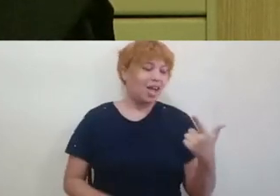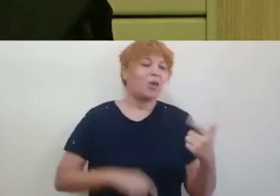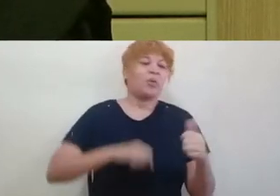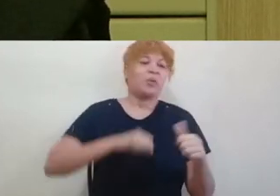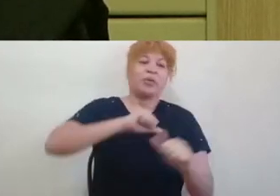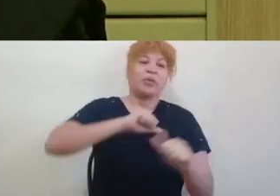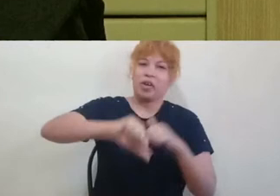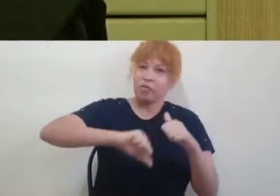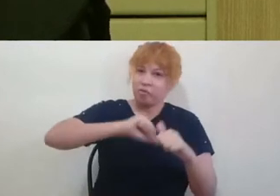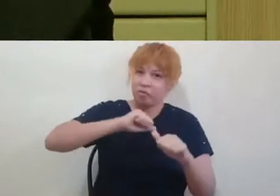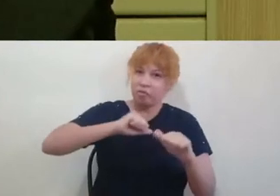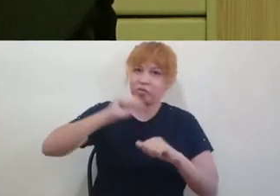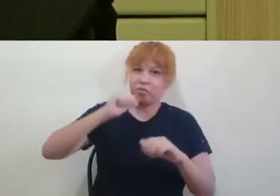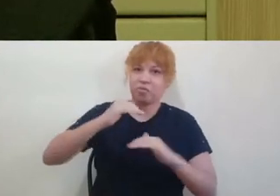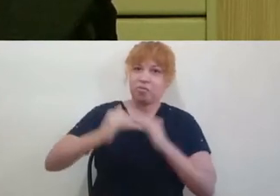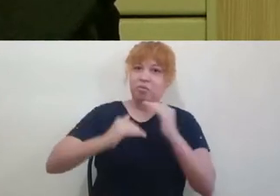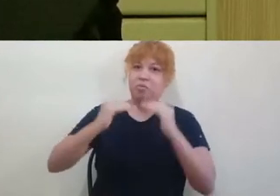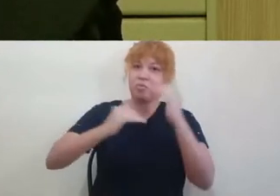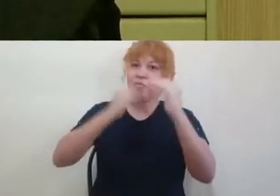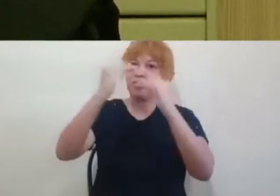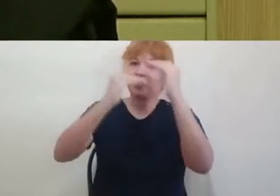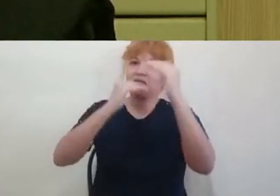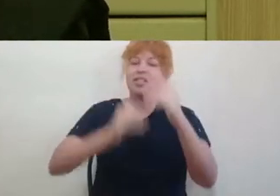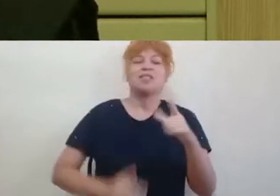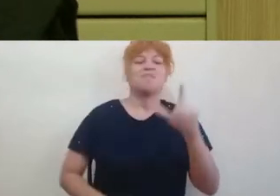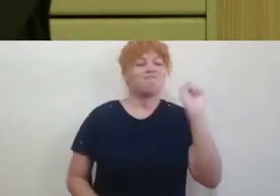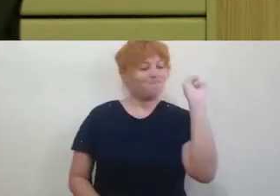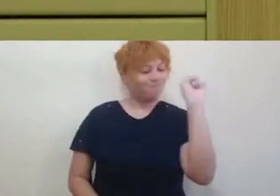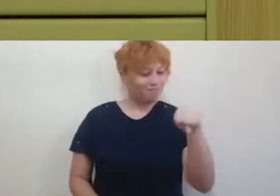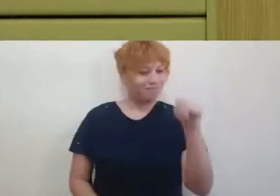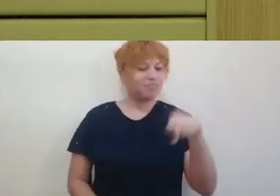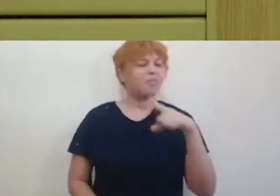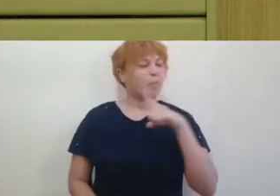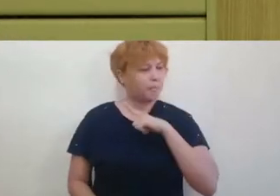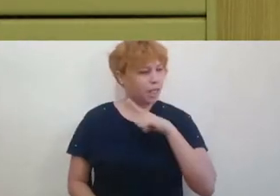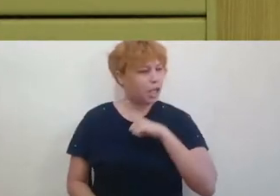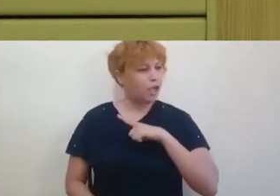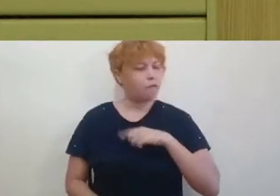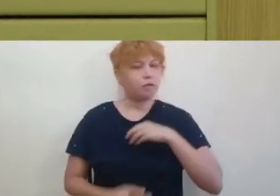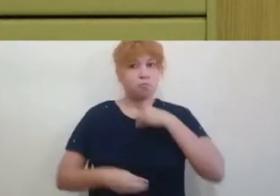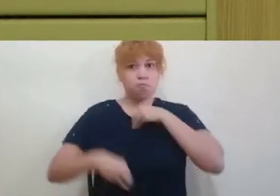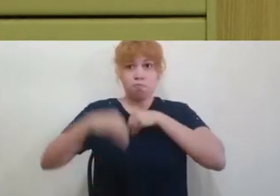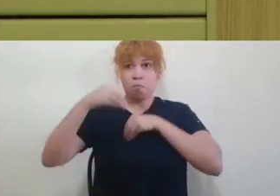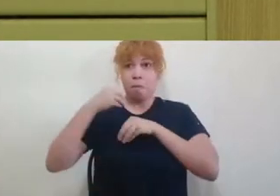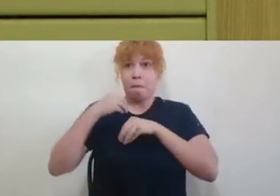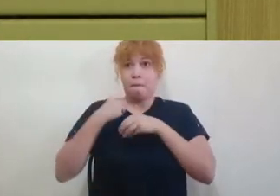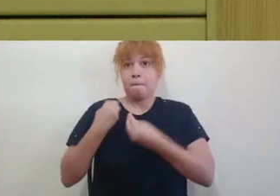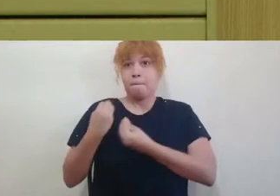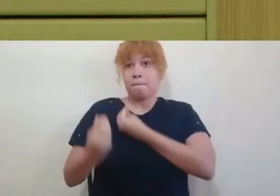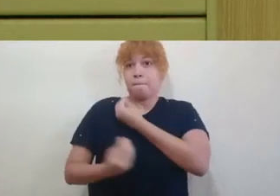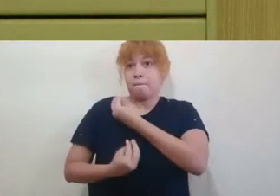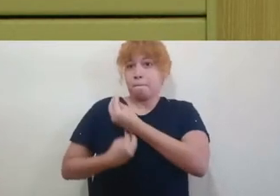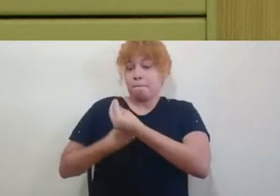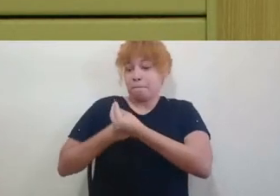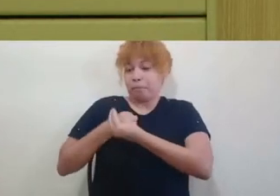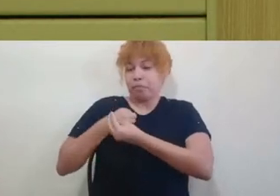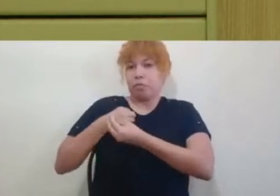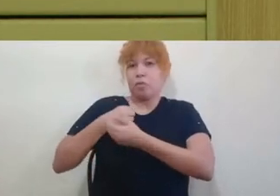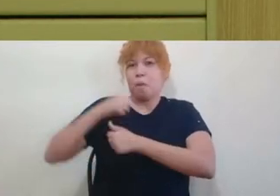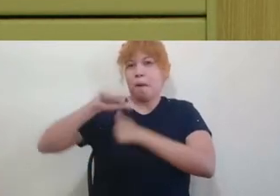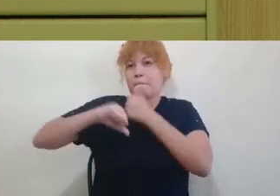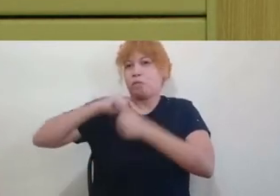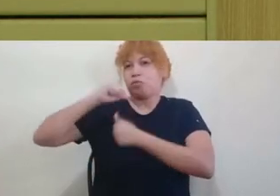educação à distância até em outros estados do nosso Brasil, que foram vocês, com todo o esforço, com